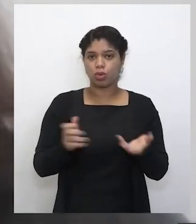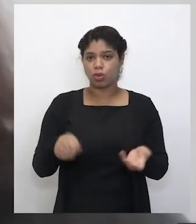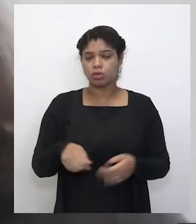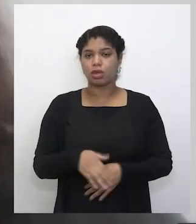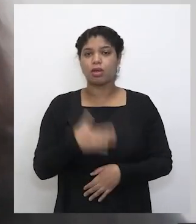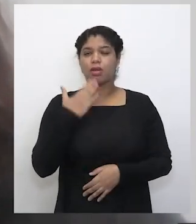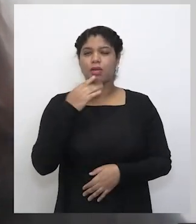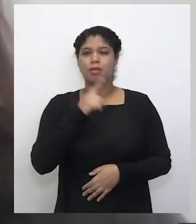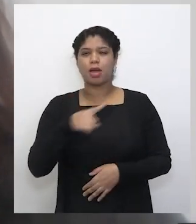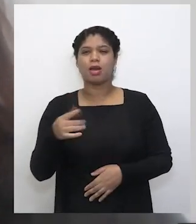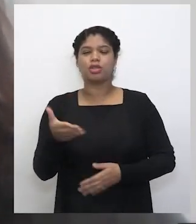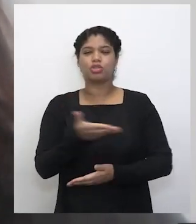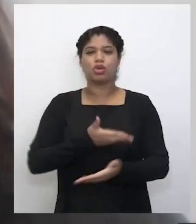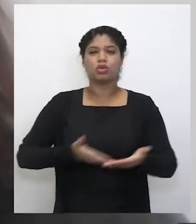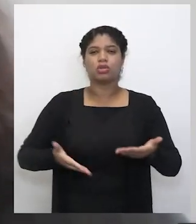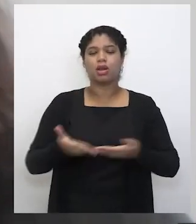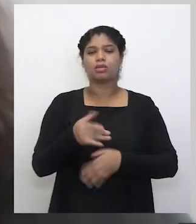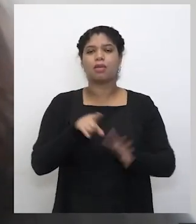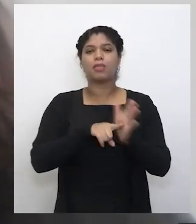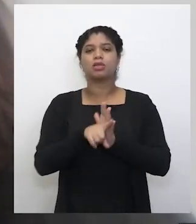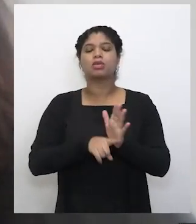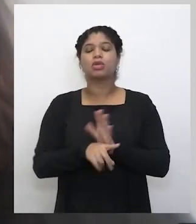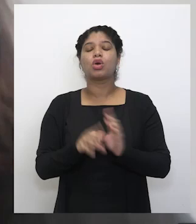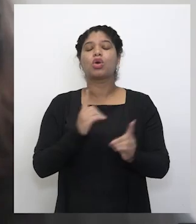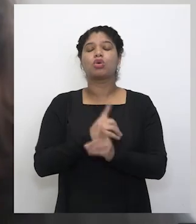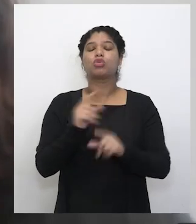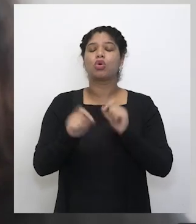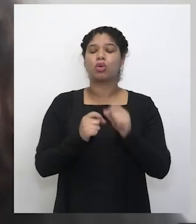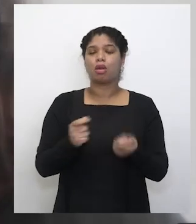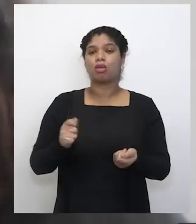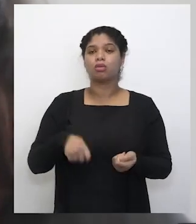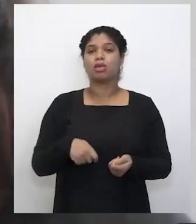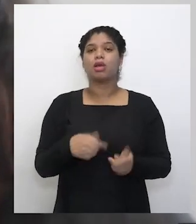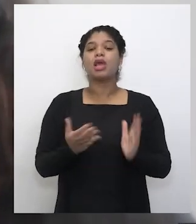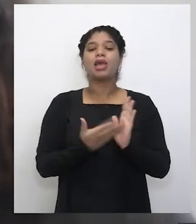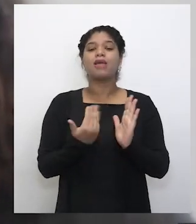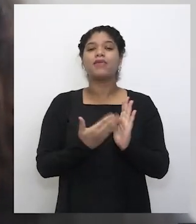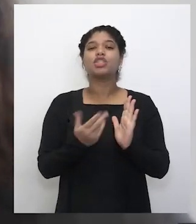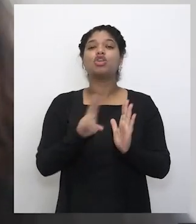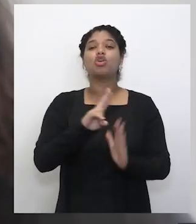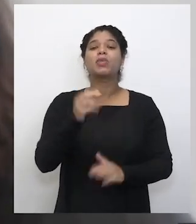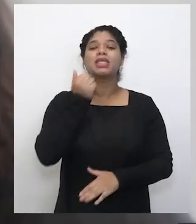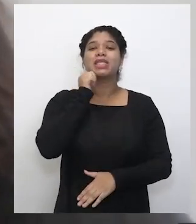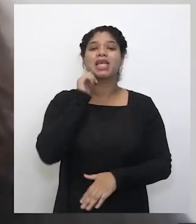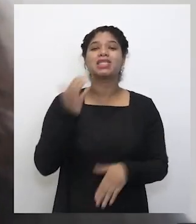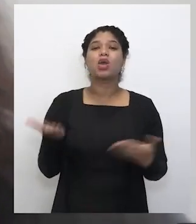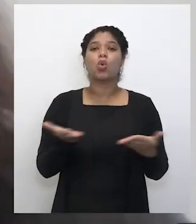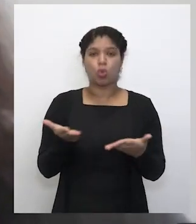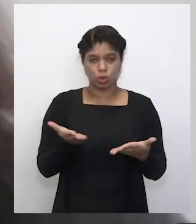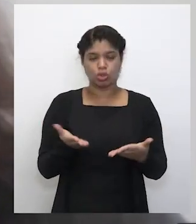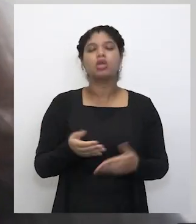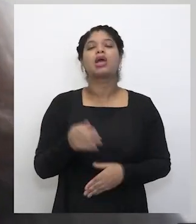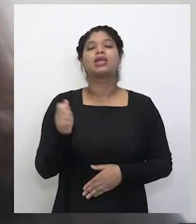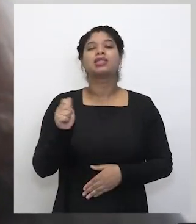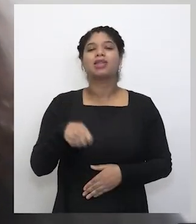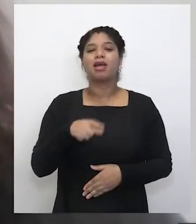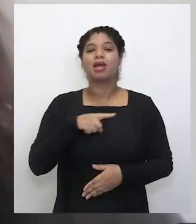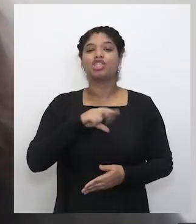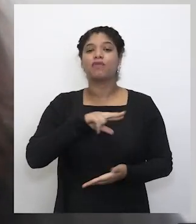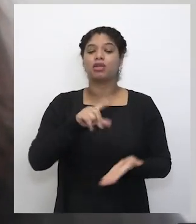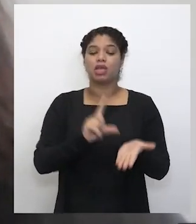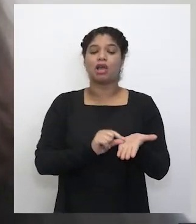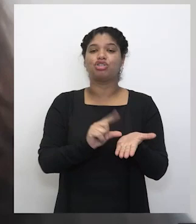para eles socializarem o que eles pesquisaram. Na revista Ciência Hoje, para criança, tem muitas coisas e artigos importantes que